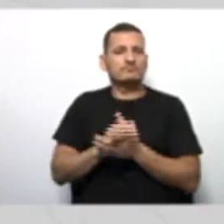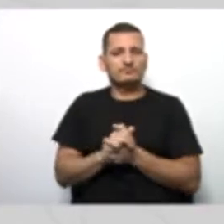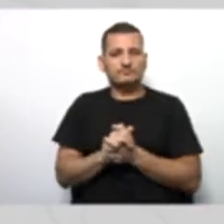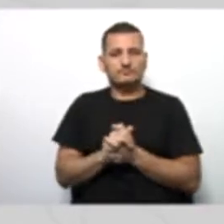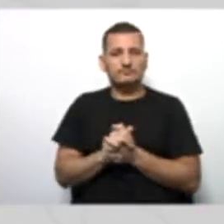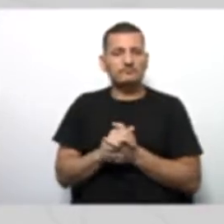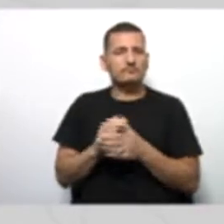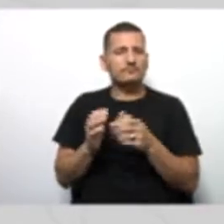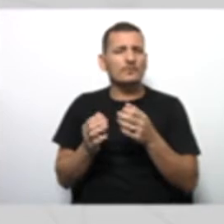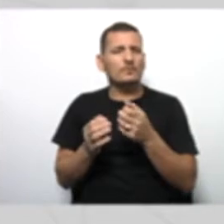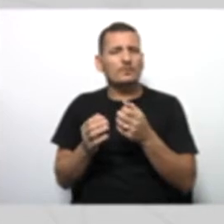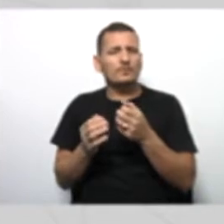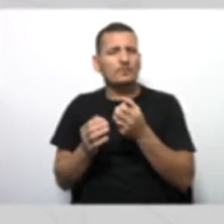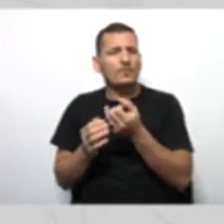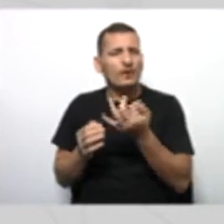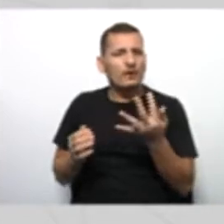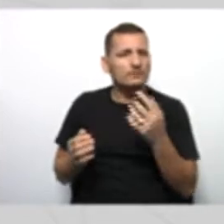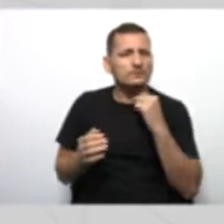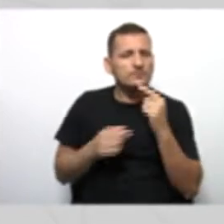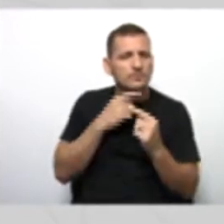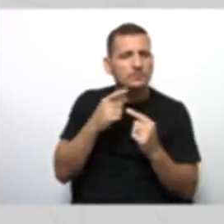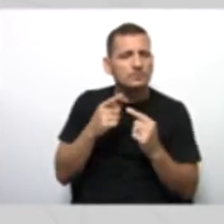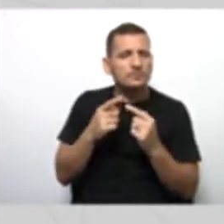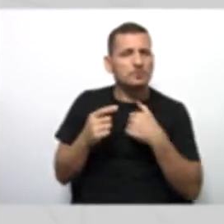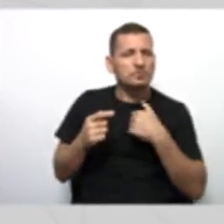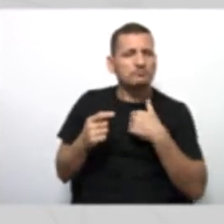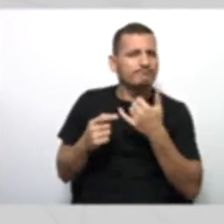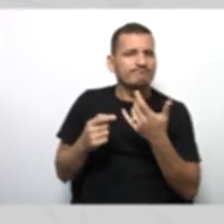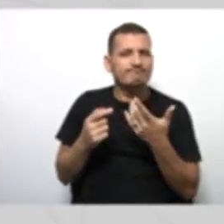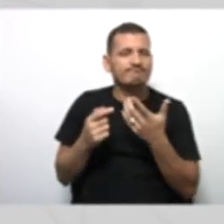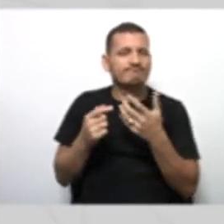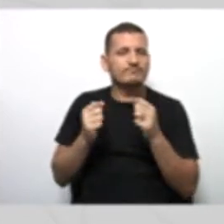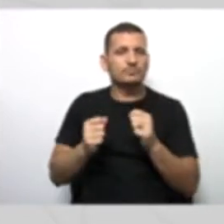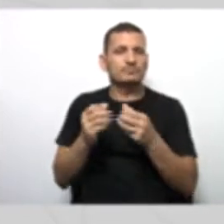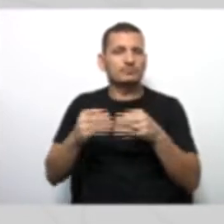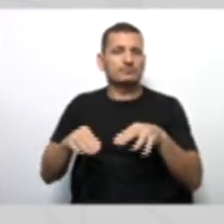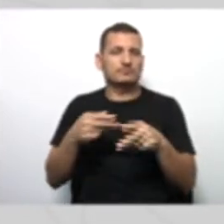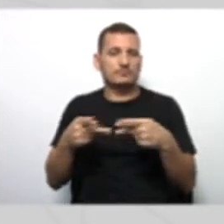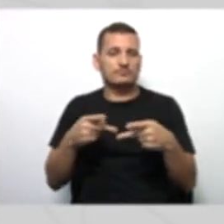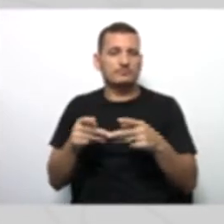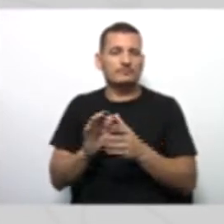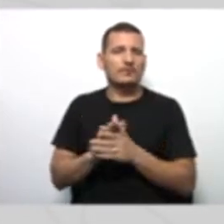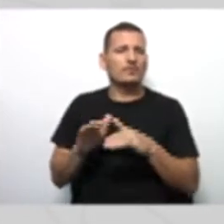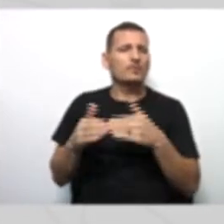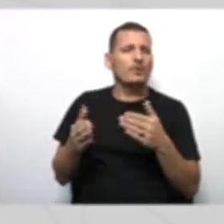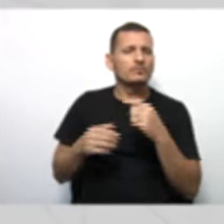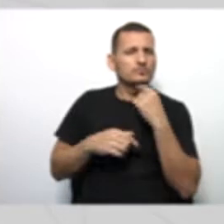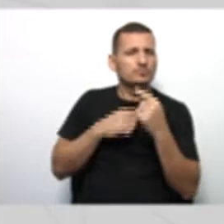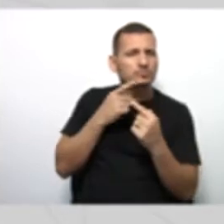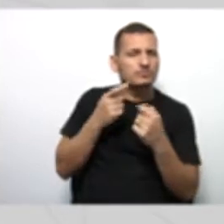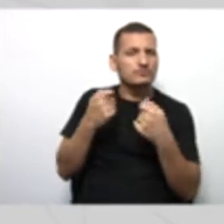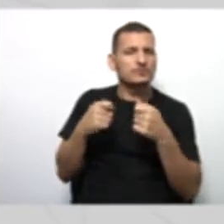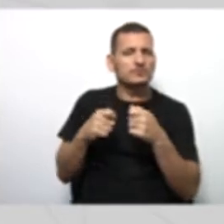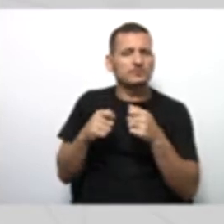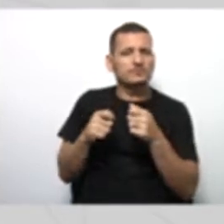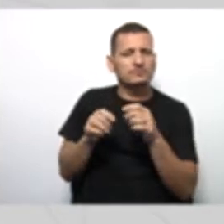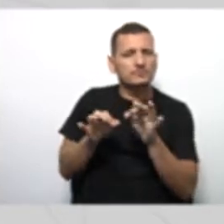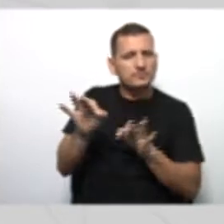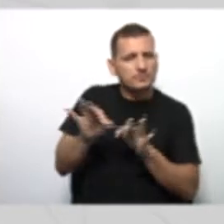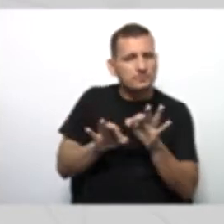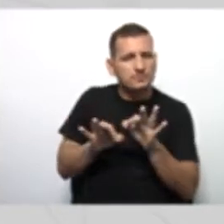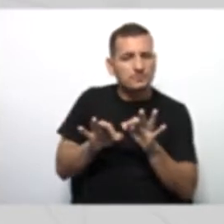Quantas incertezas podem afetar o meu projeto? Quais incertezas precisam ser tratadas? Não